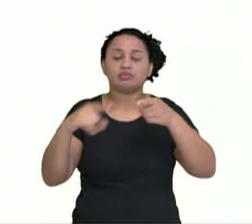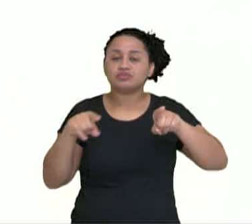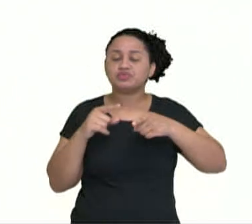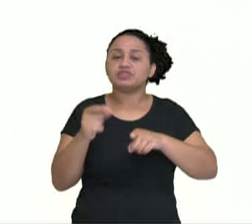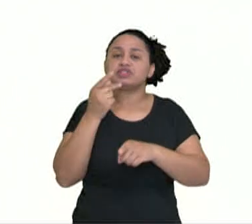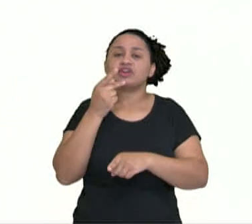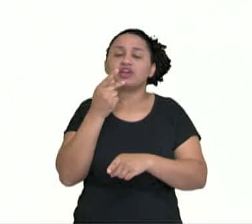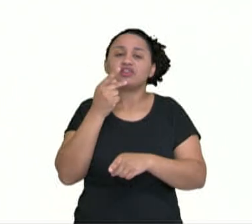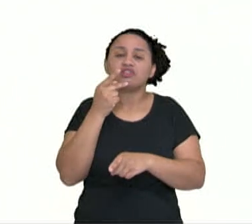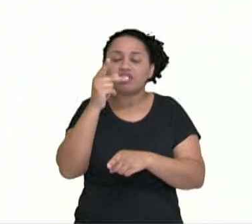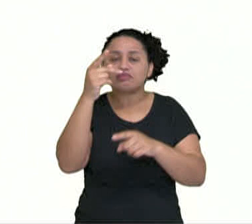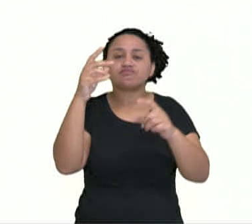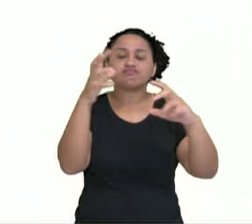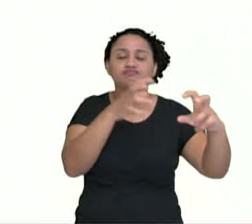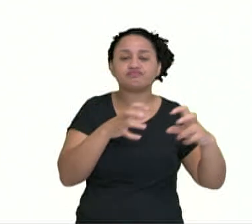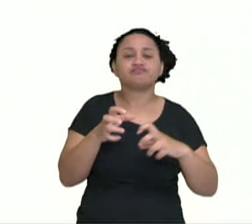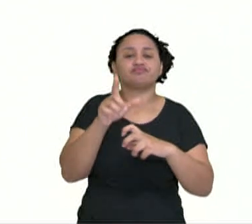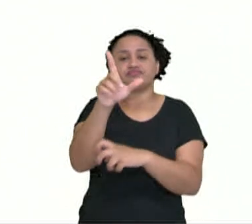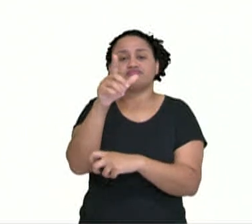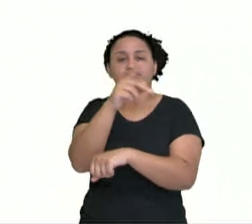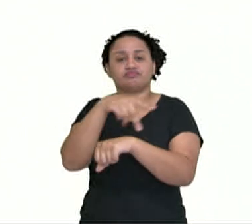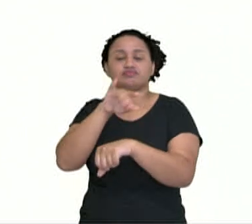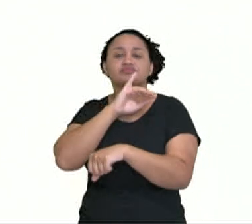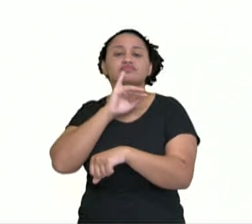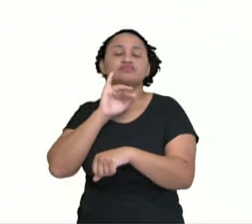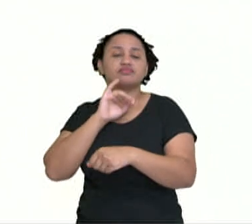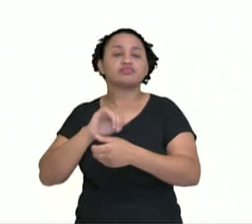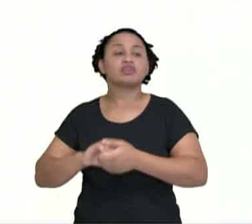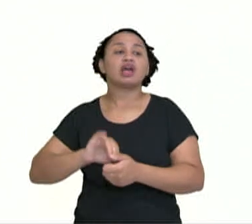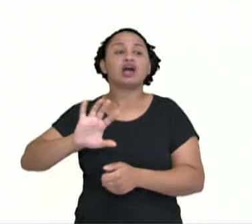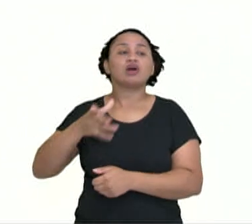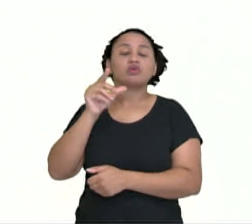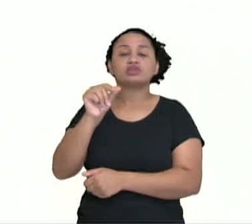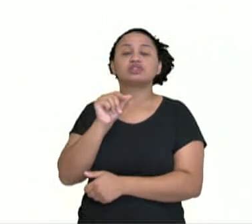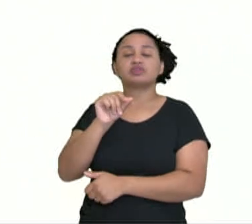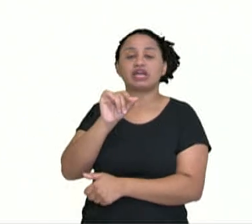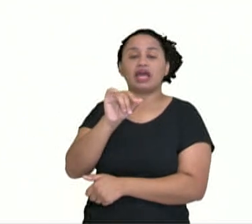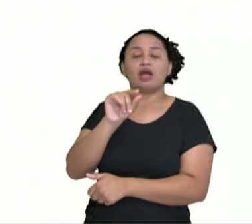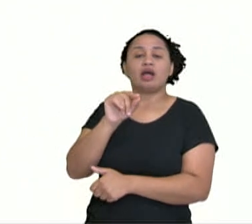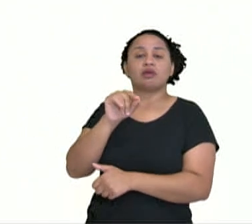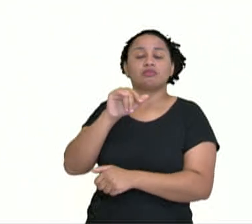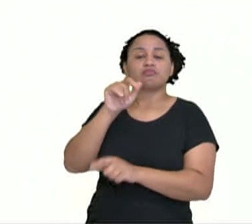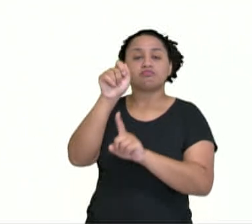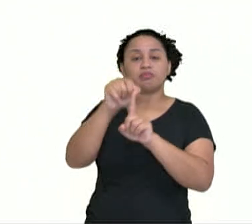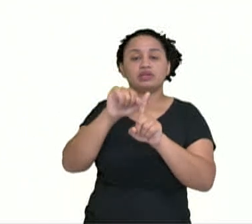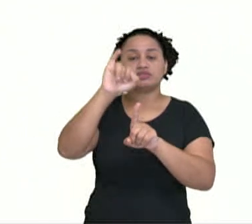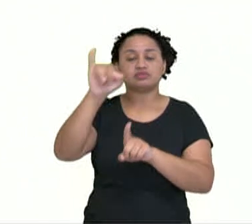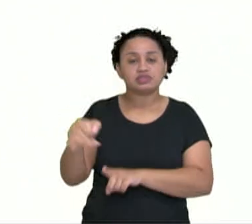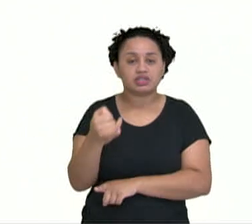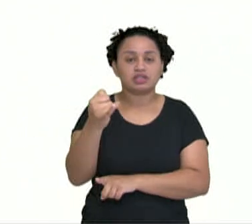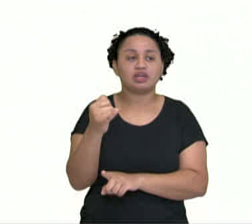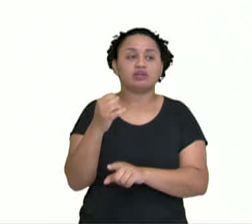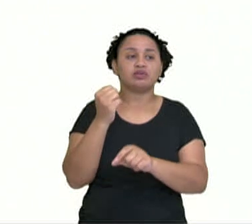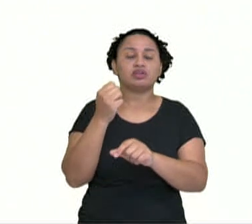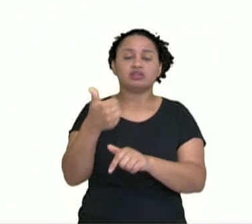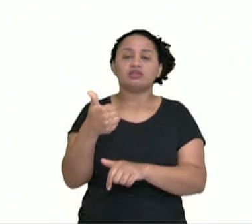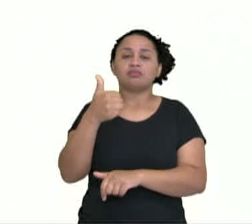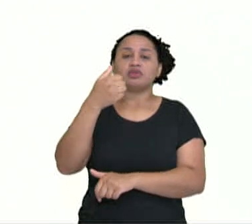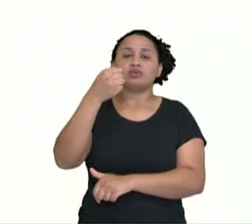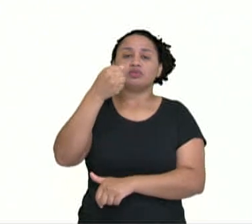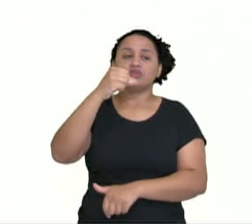Um desses dias, desse conflito, aconteceu em janeiro de 1972 e ele foi conhecido como